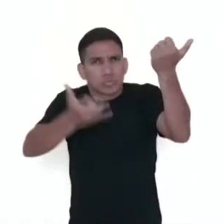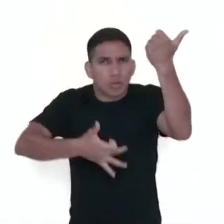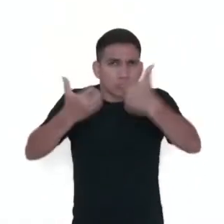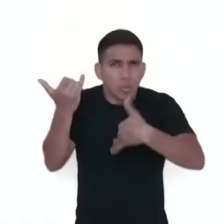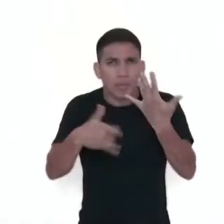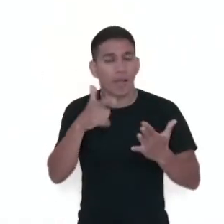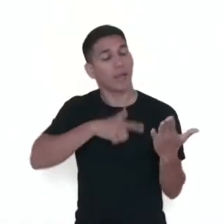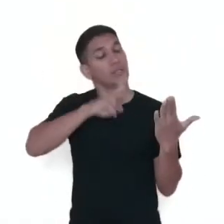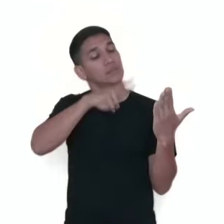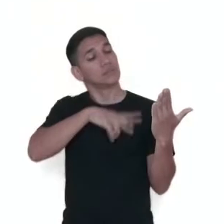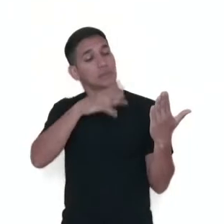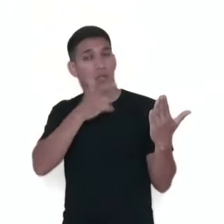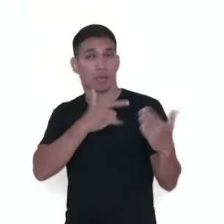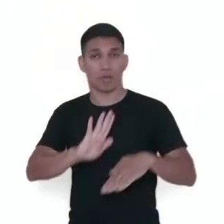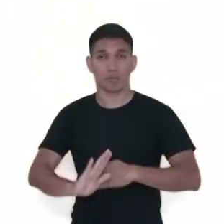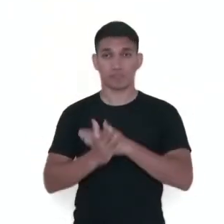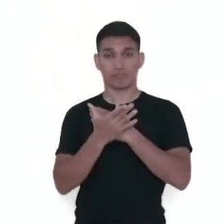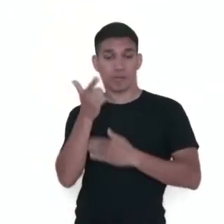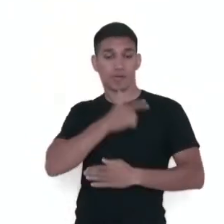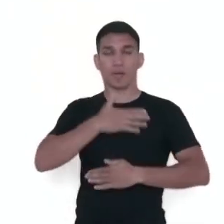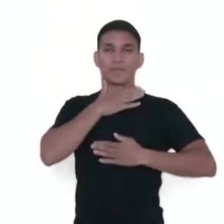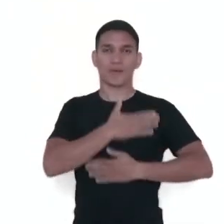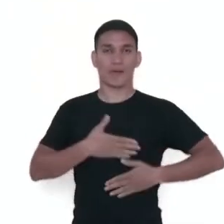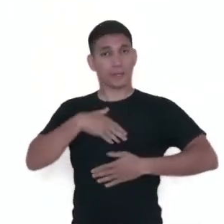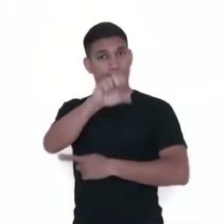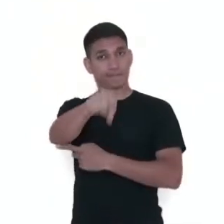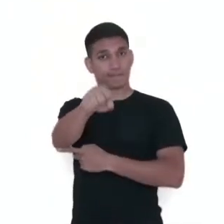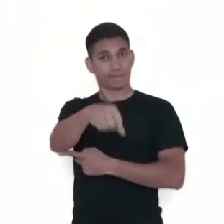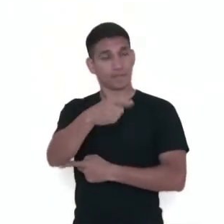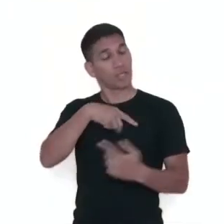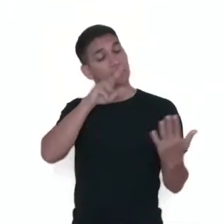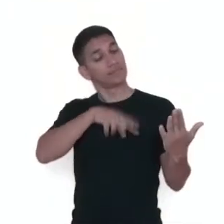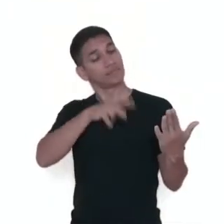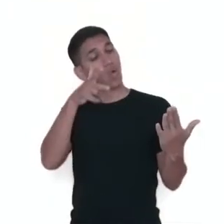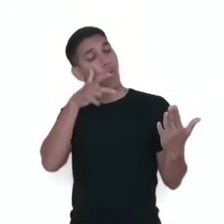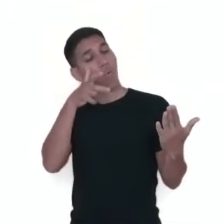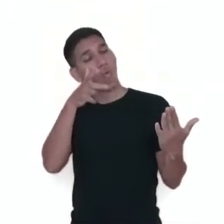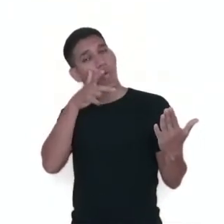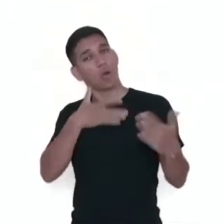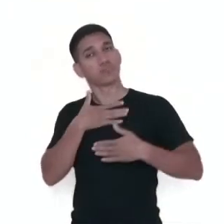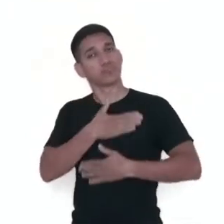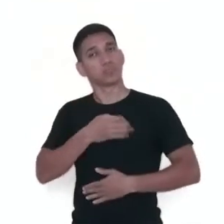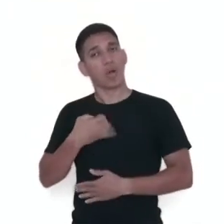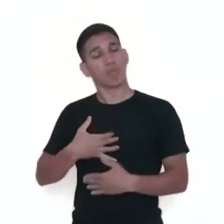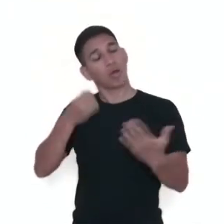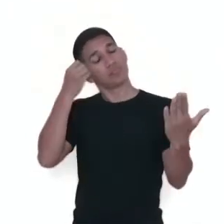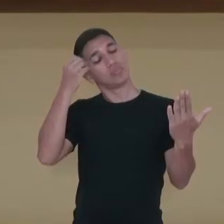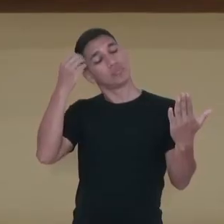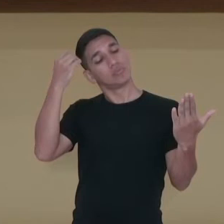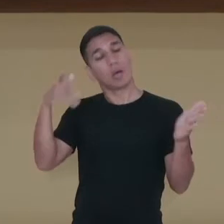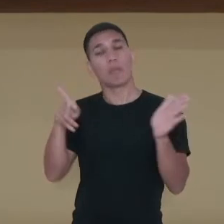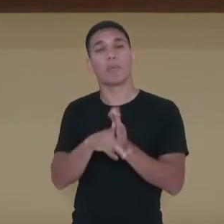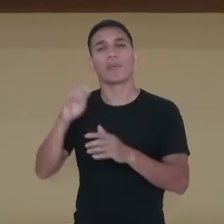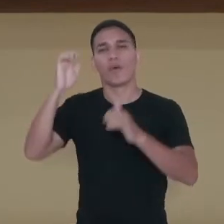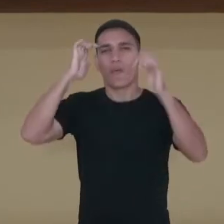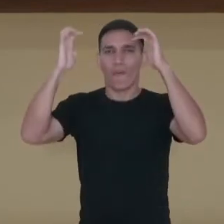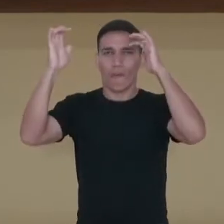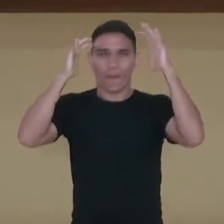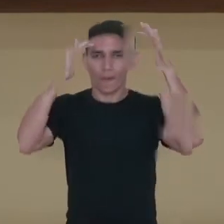dá prazer ao narrador? Sim. Ele declara que lê comodamente, como quem viaja, como quem vive um